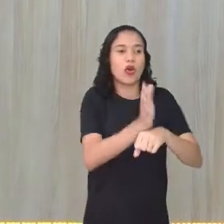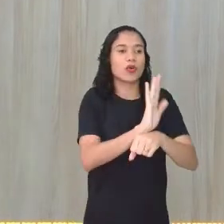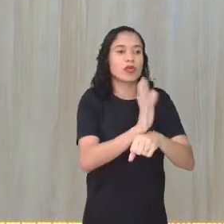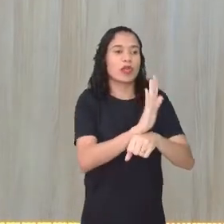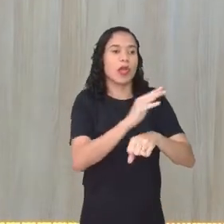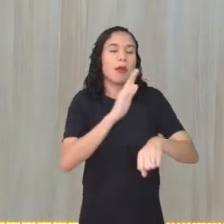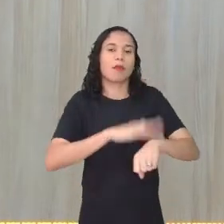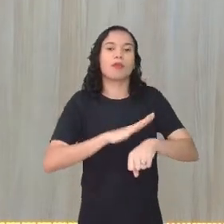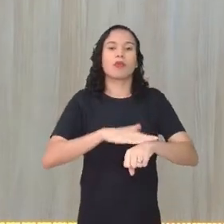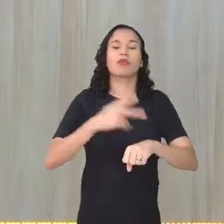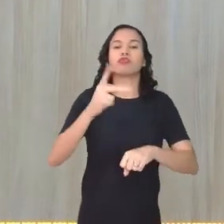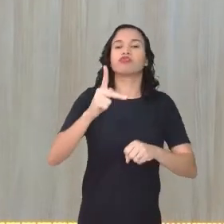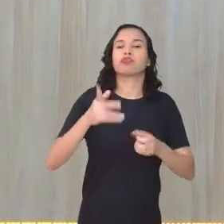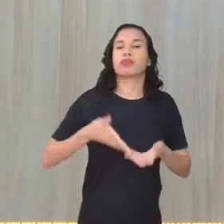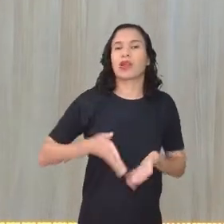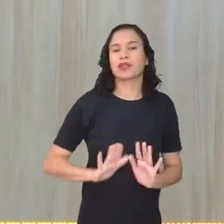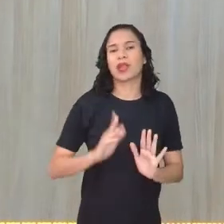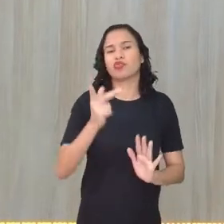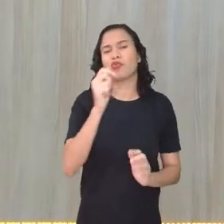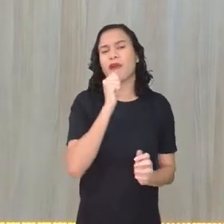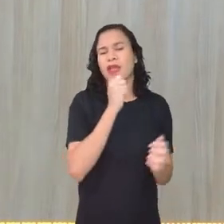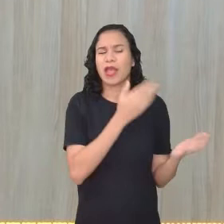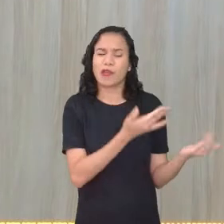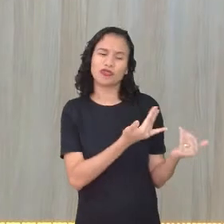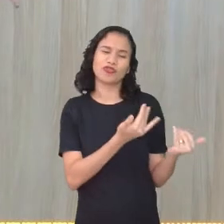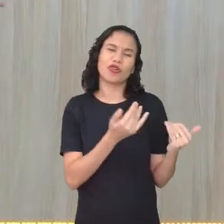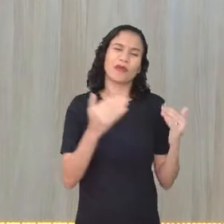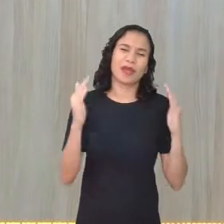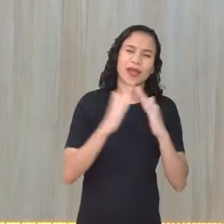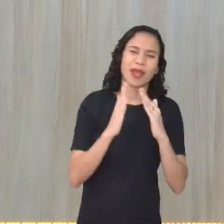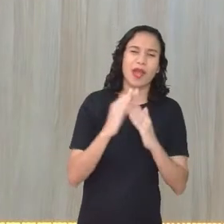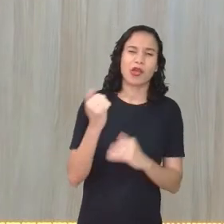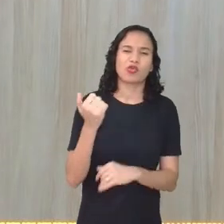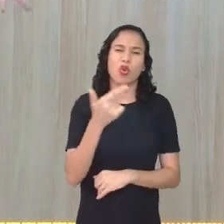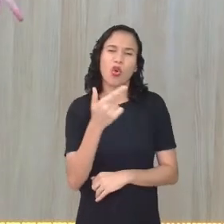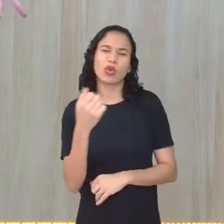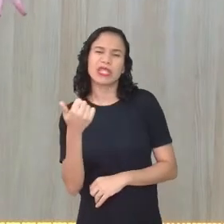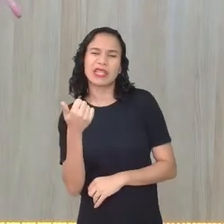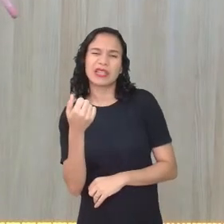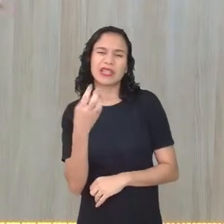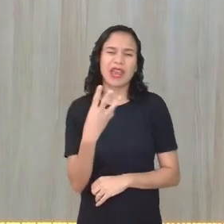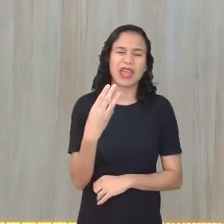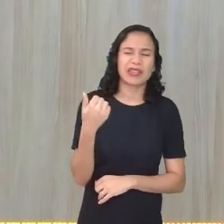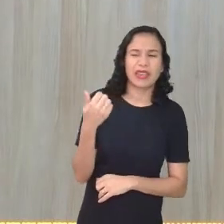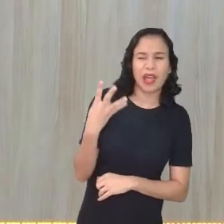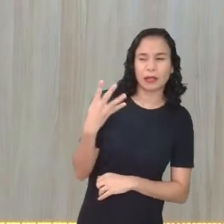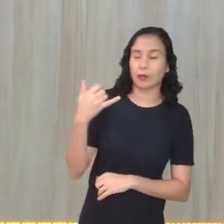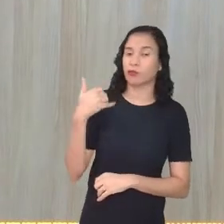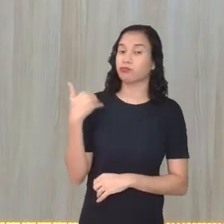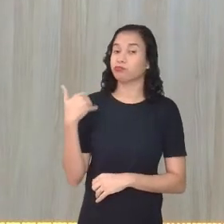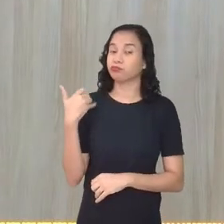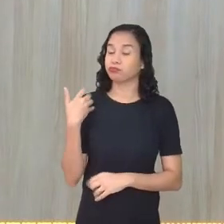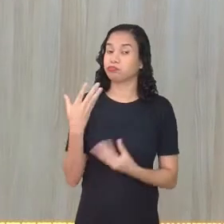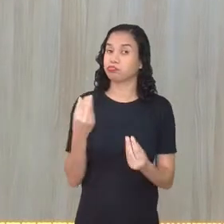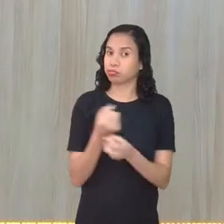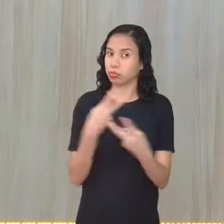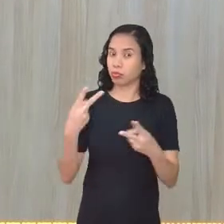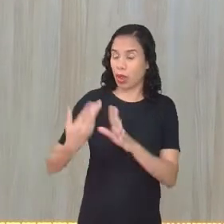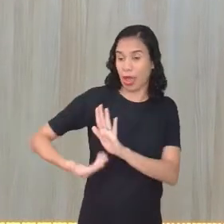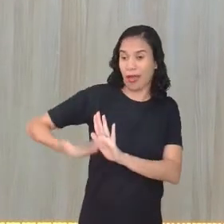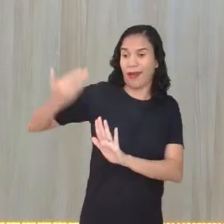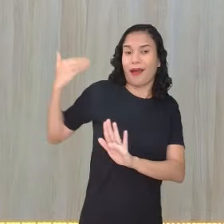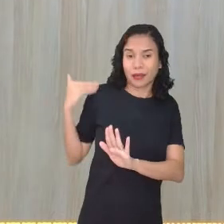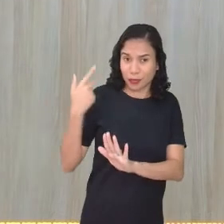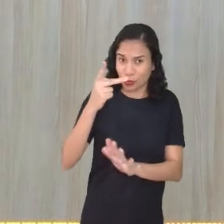no seu ano. Porque você é muito novinho aí em casa, tá com 12, 13 anos, 14. Tem muita coisa que foi produzida antes de